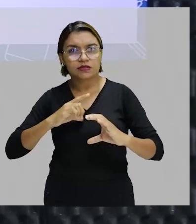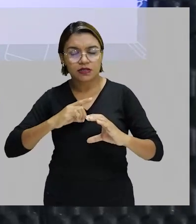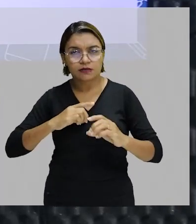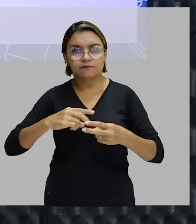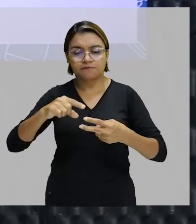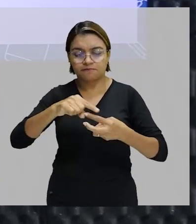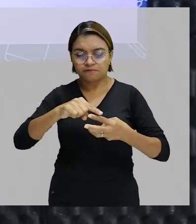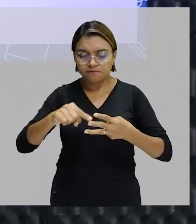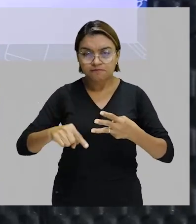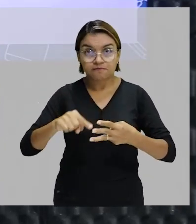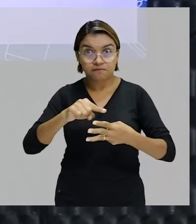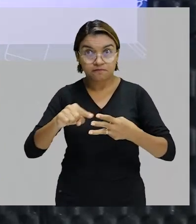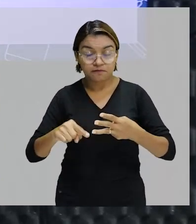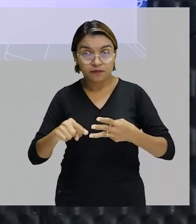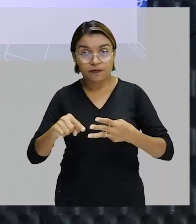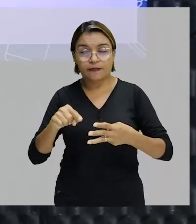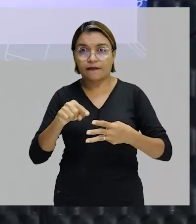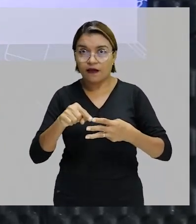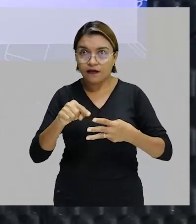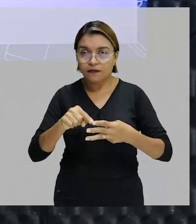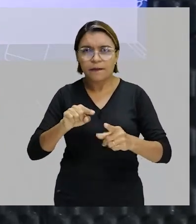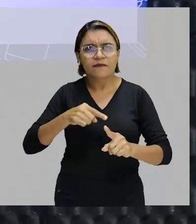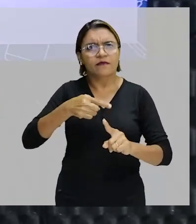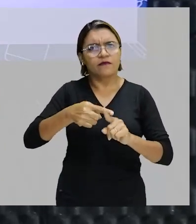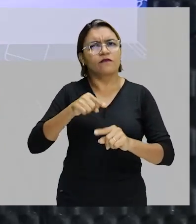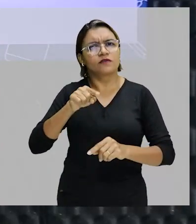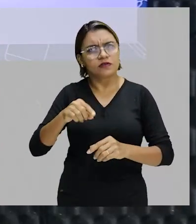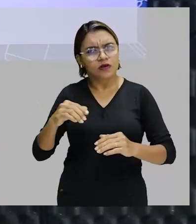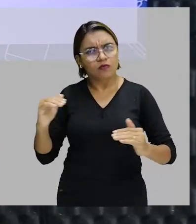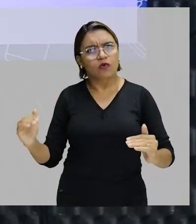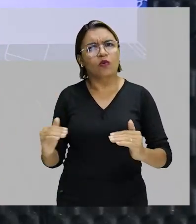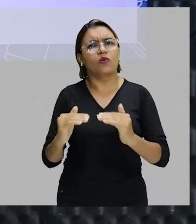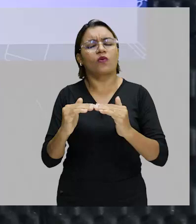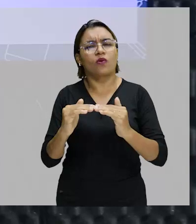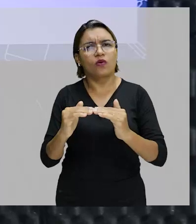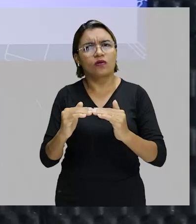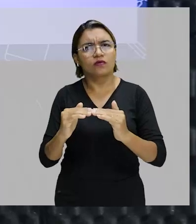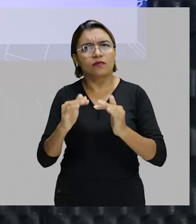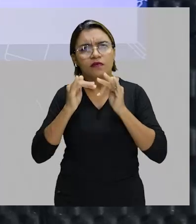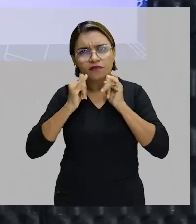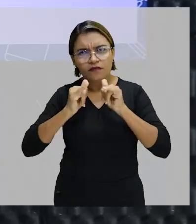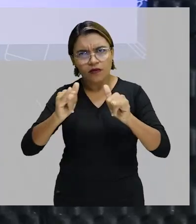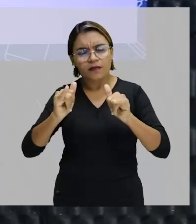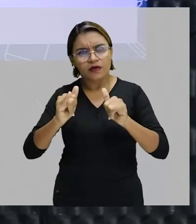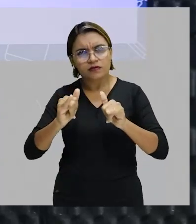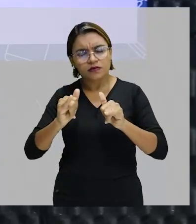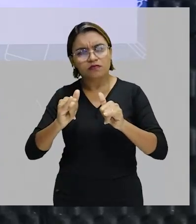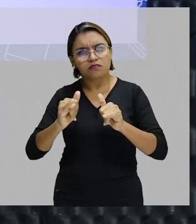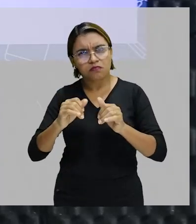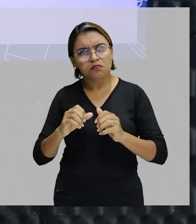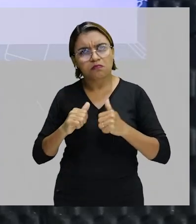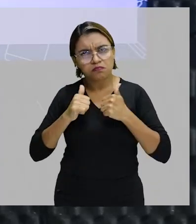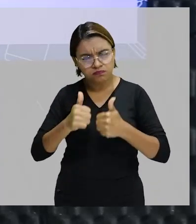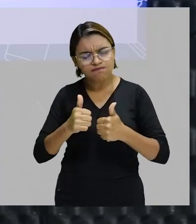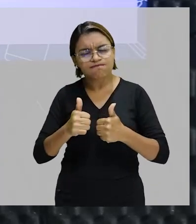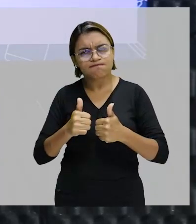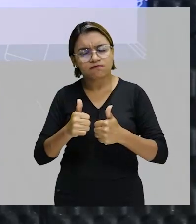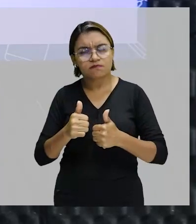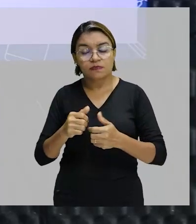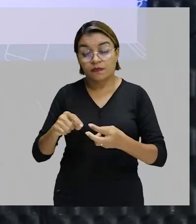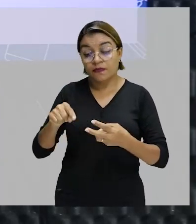Frase afirmativa, você concorda, você dá uma informação positiva. A pergunta é quando você tem dúvida, então